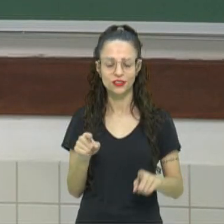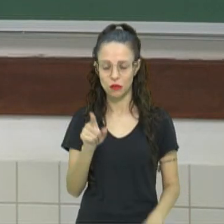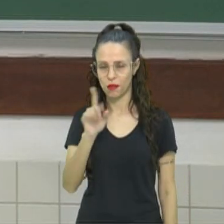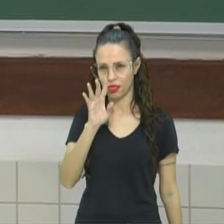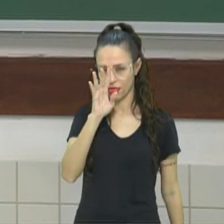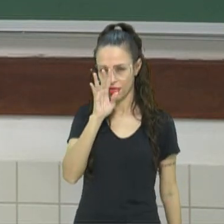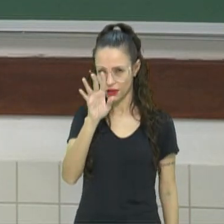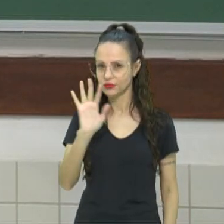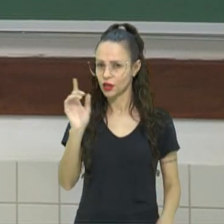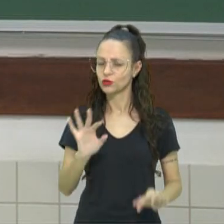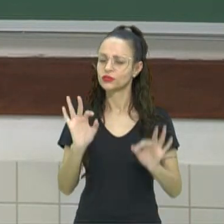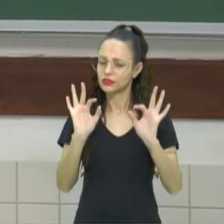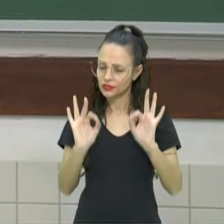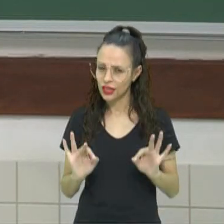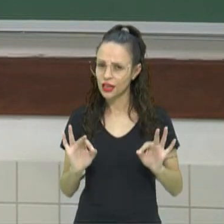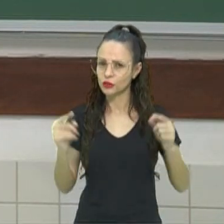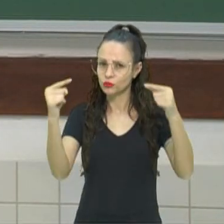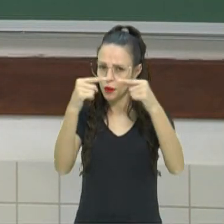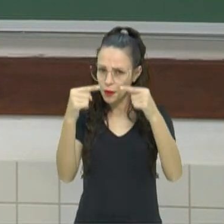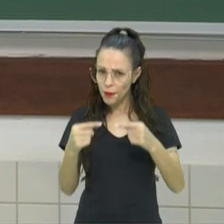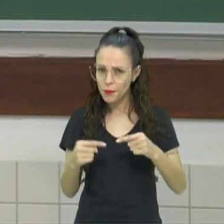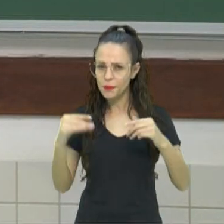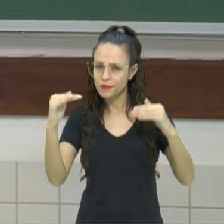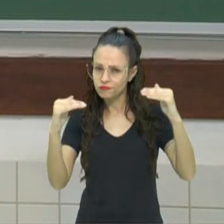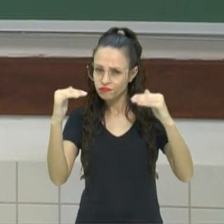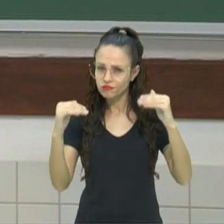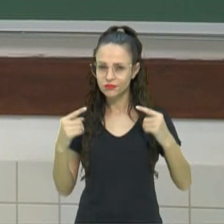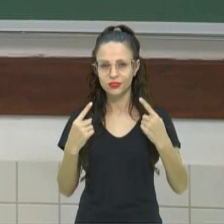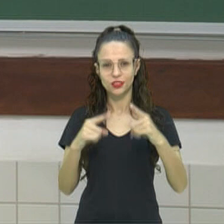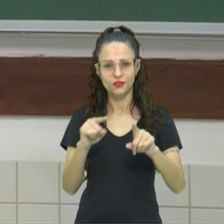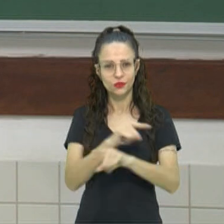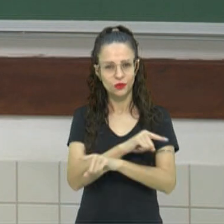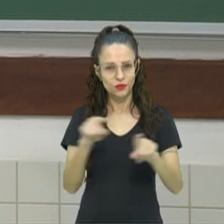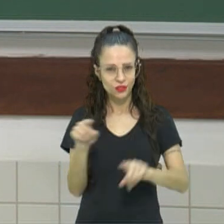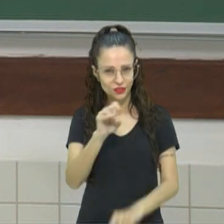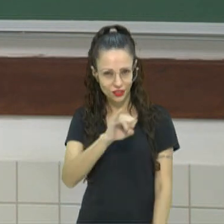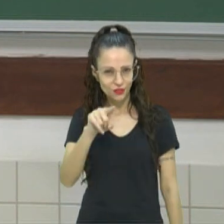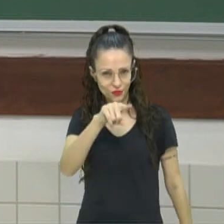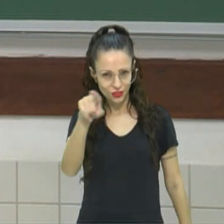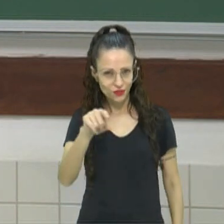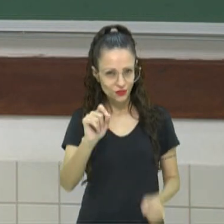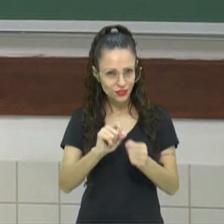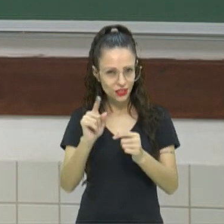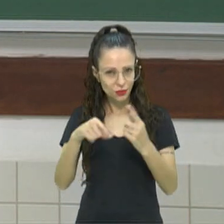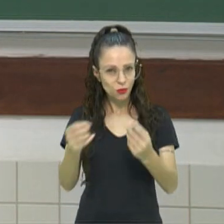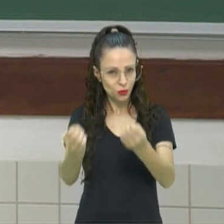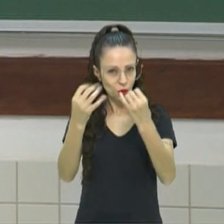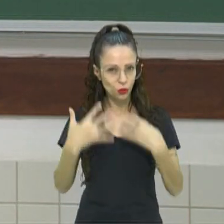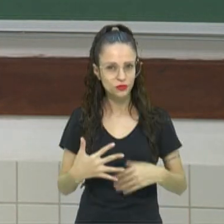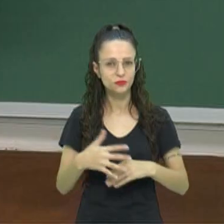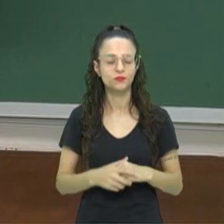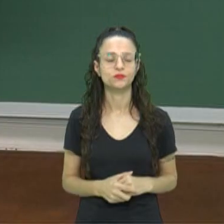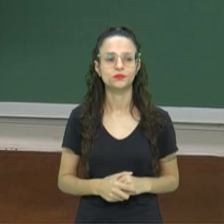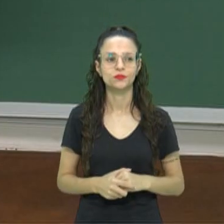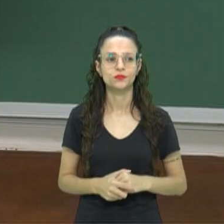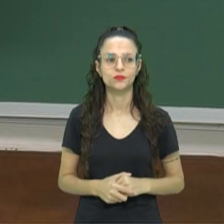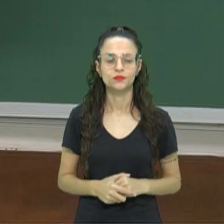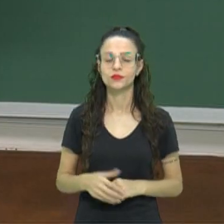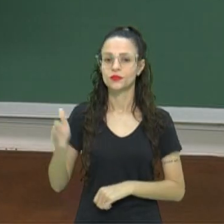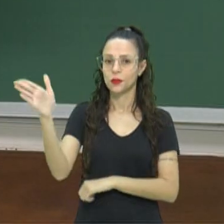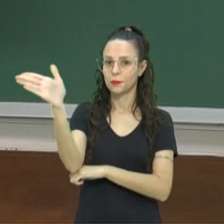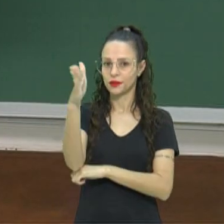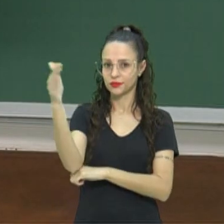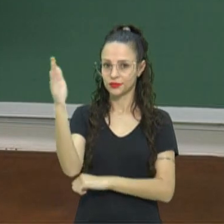jeito, com as proporções. Ó, desafio lançado aí. Se você fizer, depois me conta. Então vamos lá. A